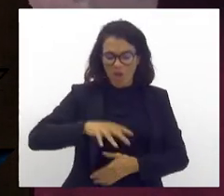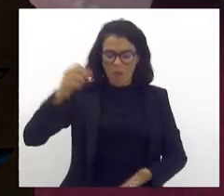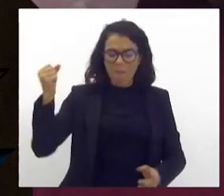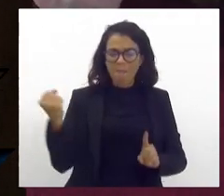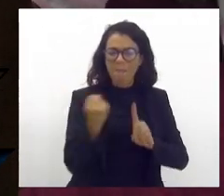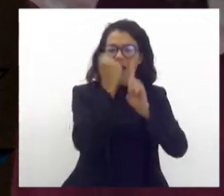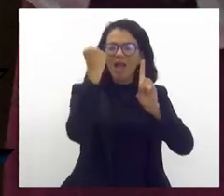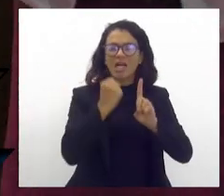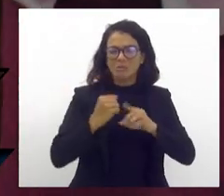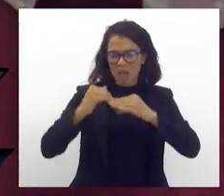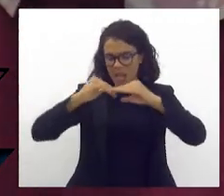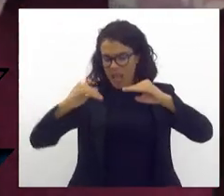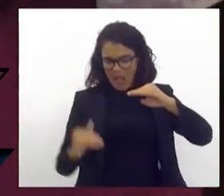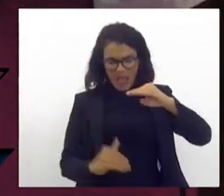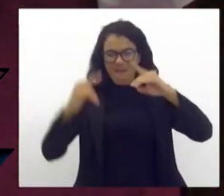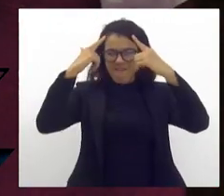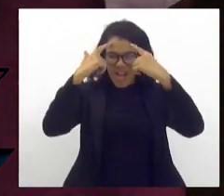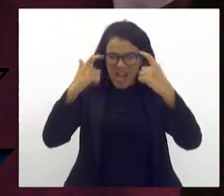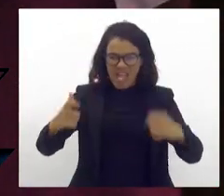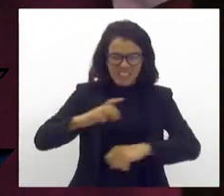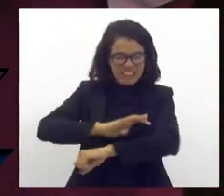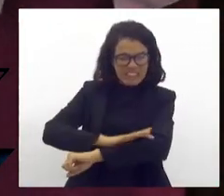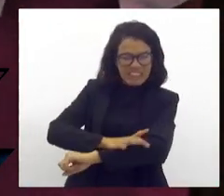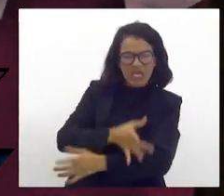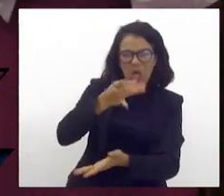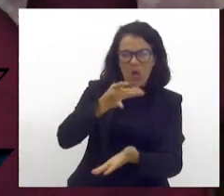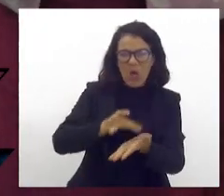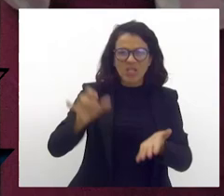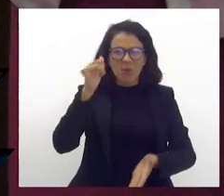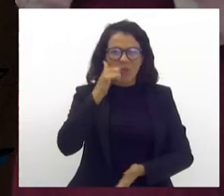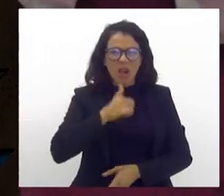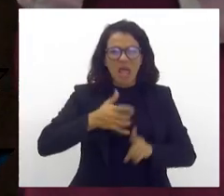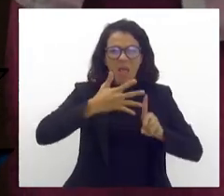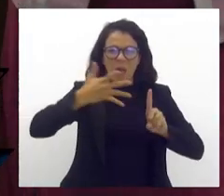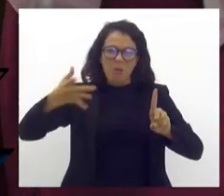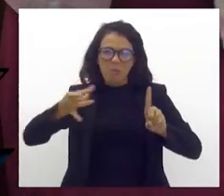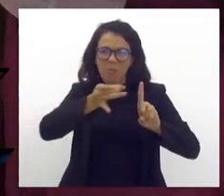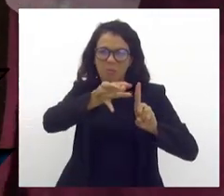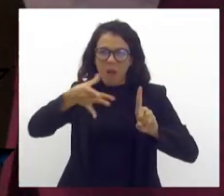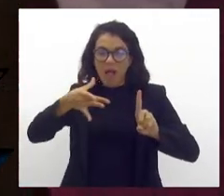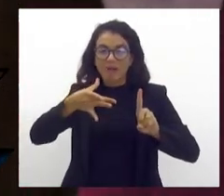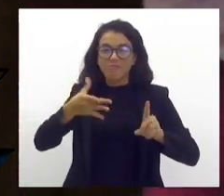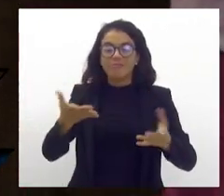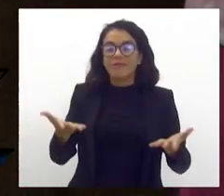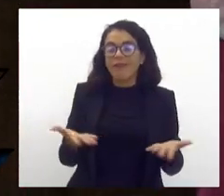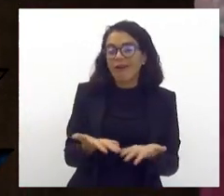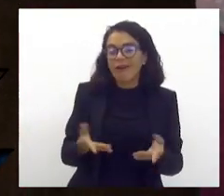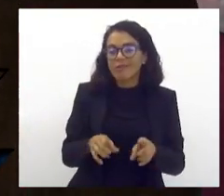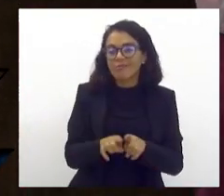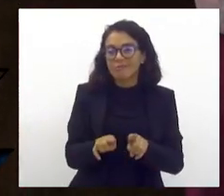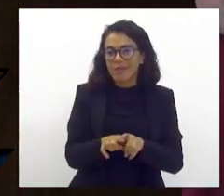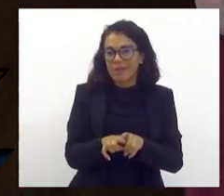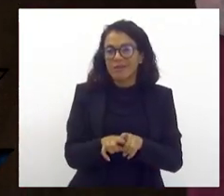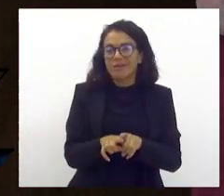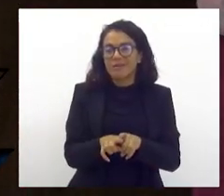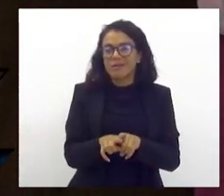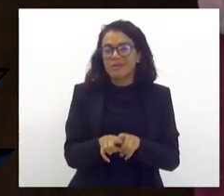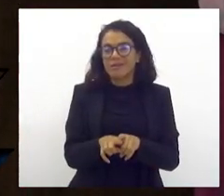pela desigualdade, pela violência, pelo racismo, misoginia e LGBTQIA+fobia. E eu vou tomar a liberdade aqui